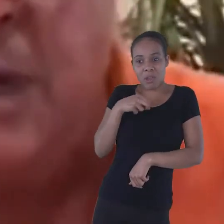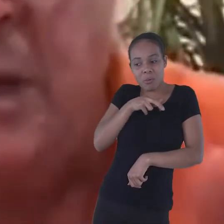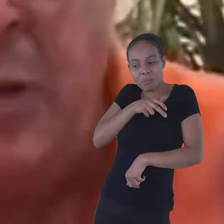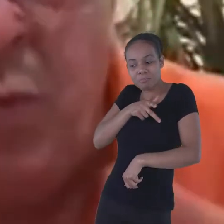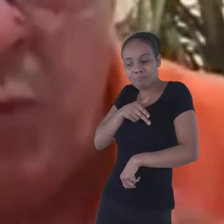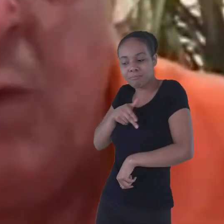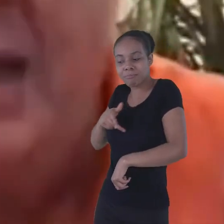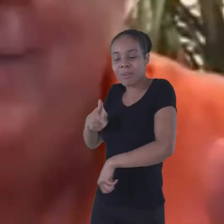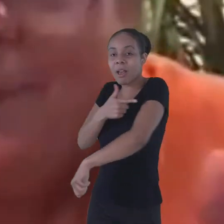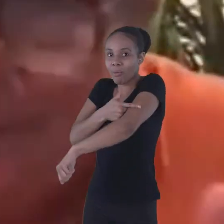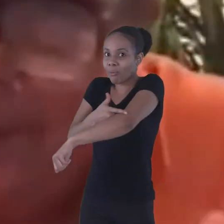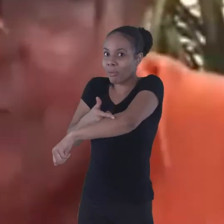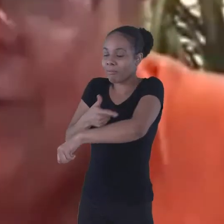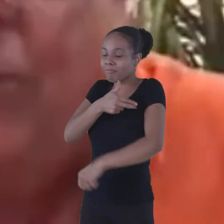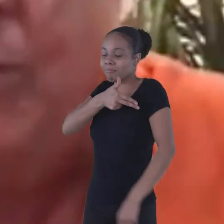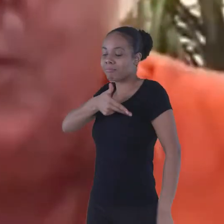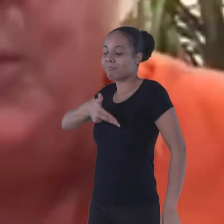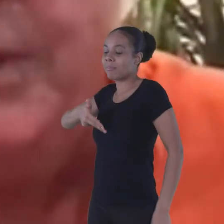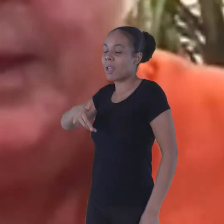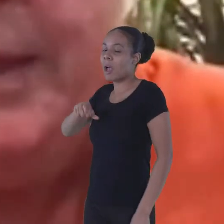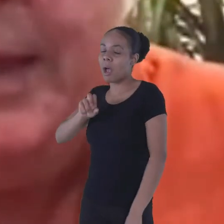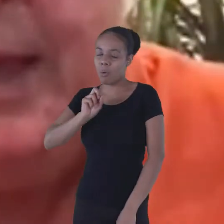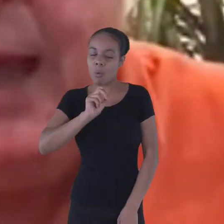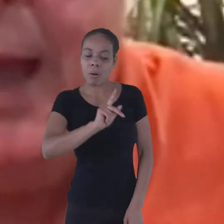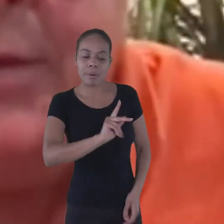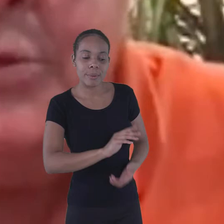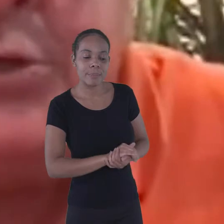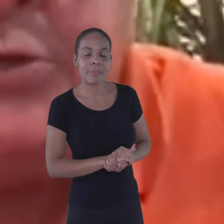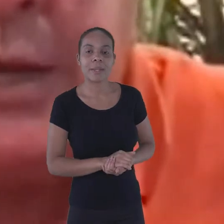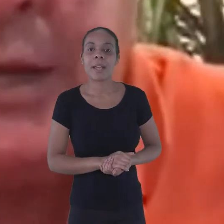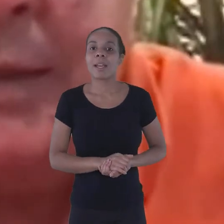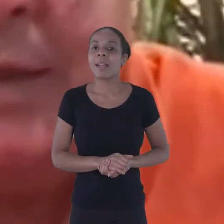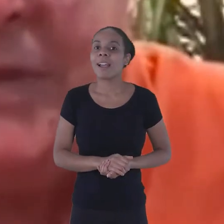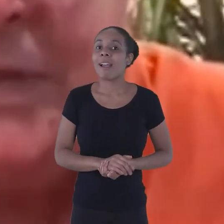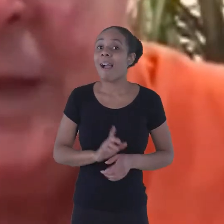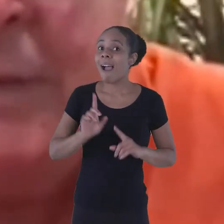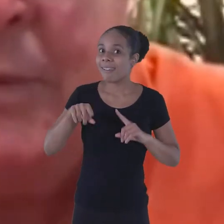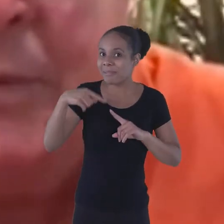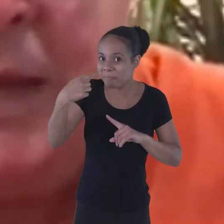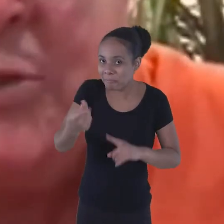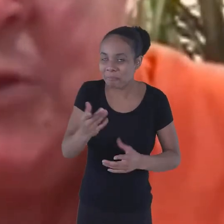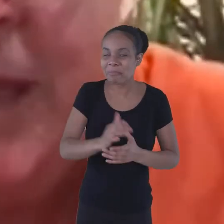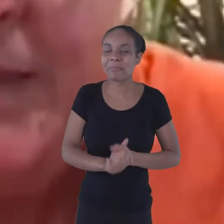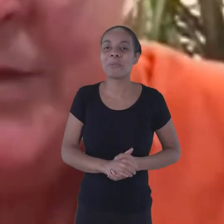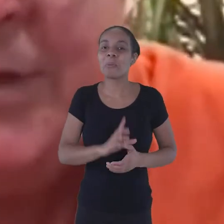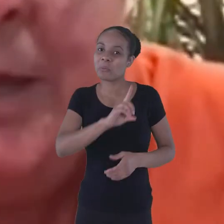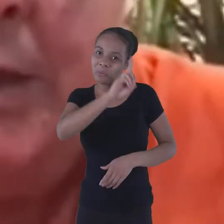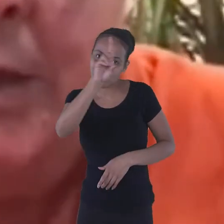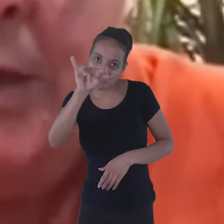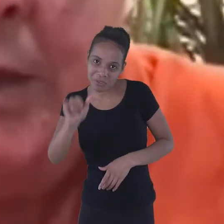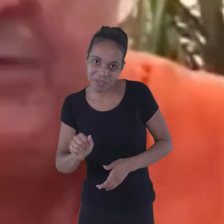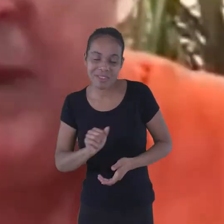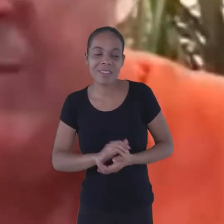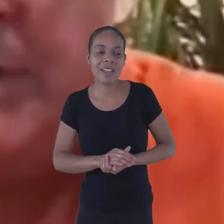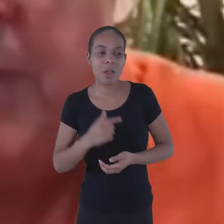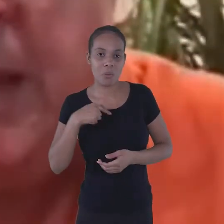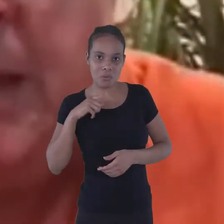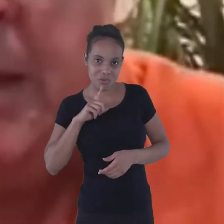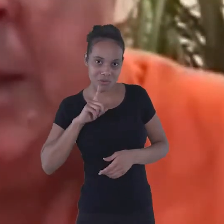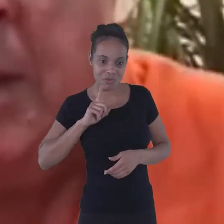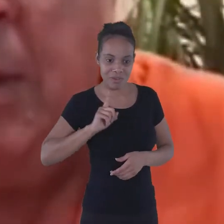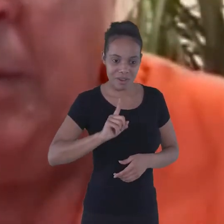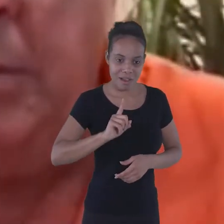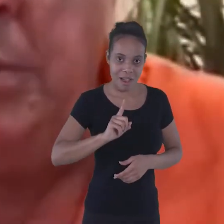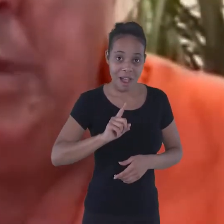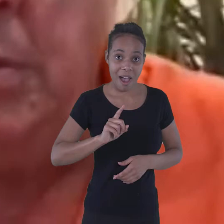não sei o quê, e o Coco, tá com aquele jeito do Coco. Aí um dia eu cheguei, estava assim na lanchonete, e o Sadia falava assim para